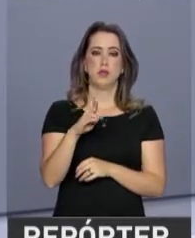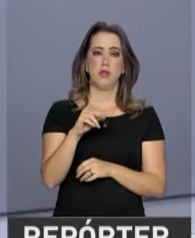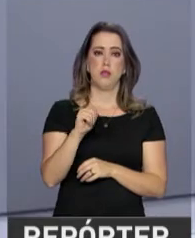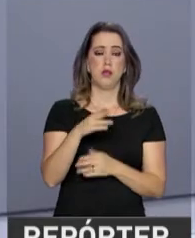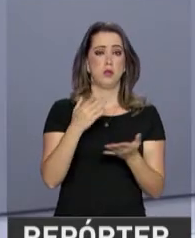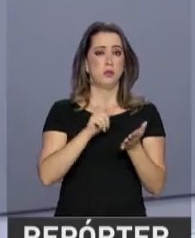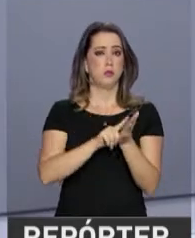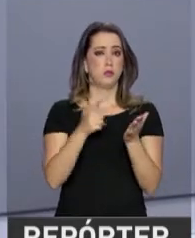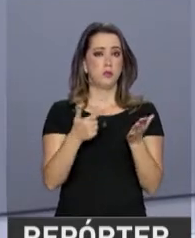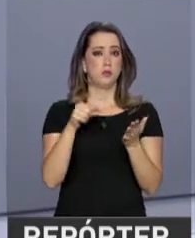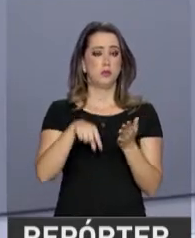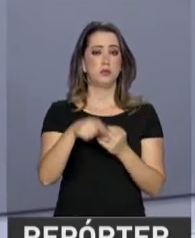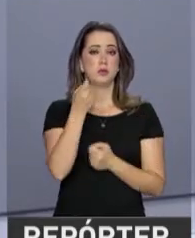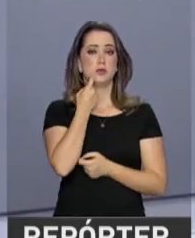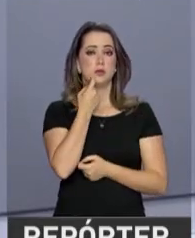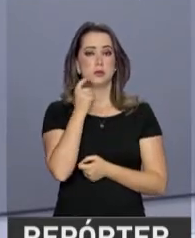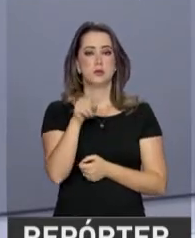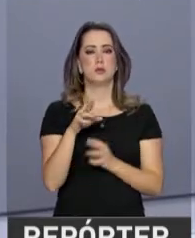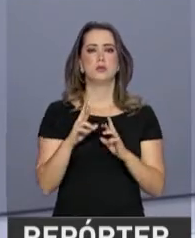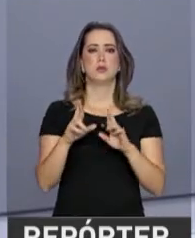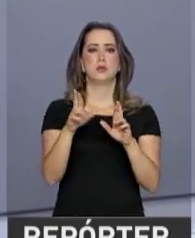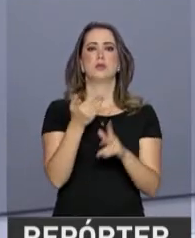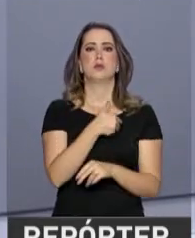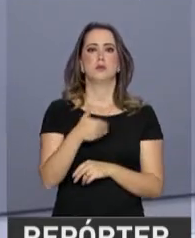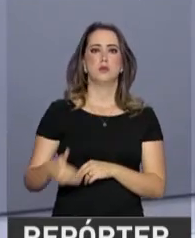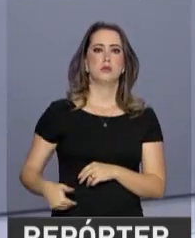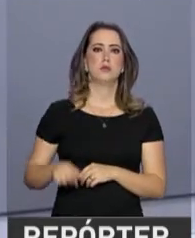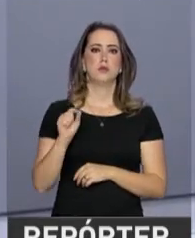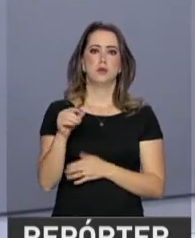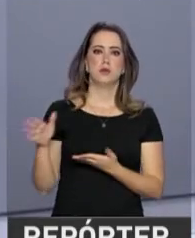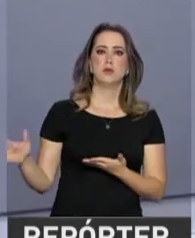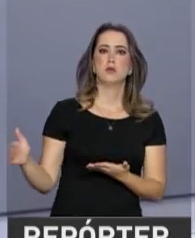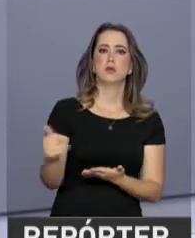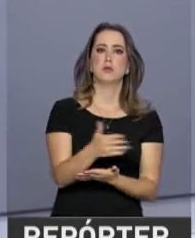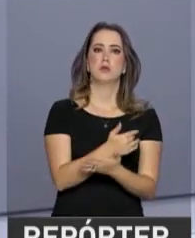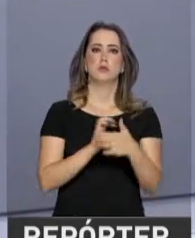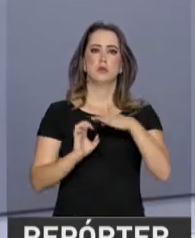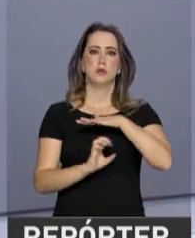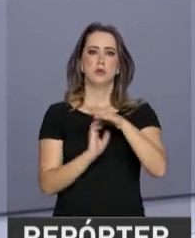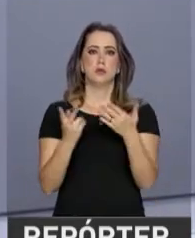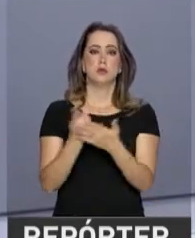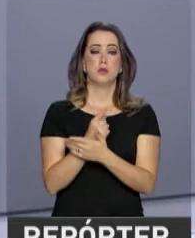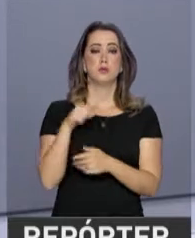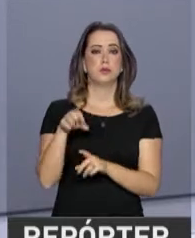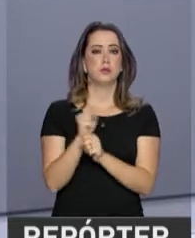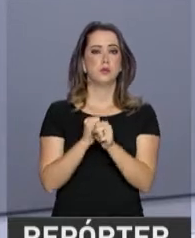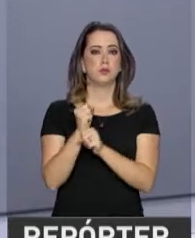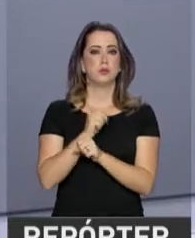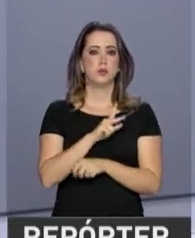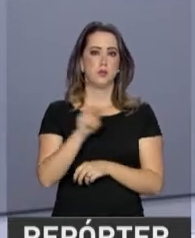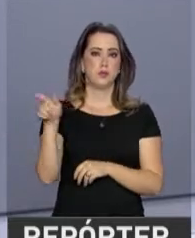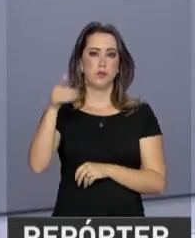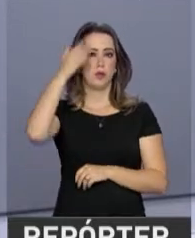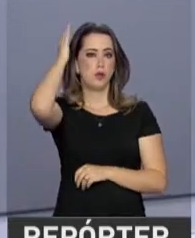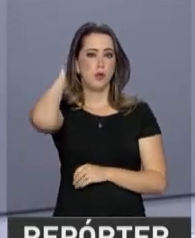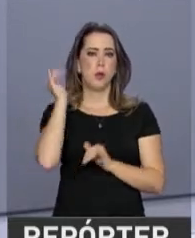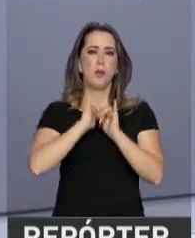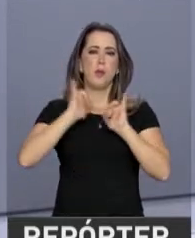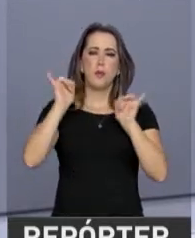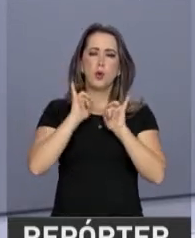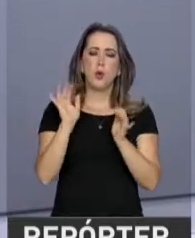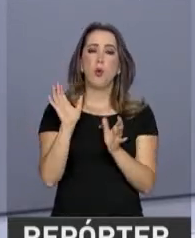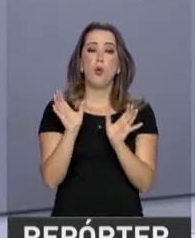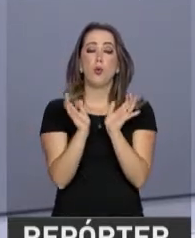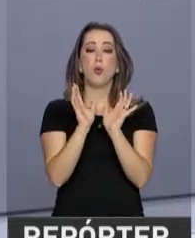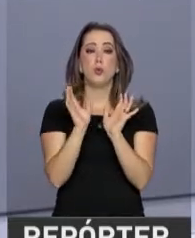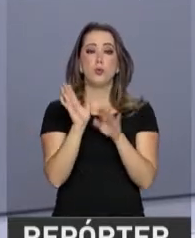nesta sexta-feira. A expectativa do governo é que a capitalização da estatal aconteça ainda esse ano. O presidente Michel Temer publicou um vídeo nas redes